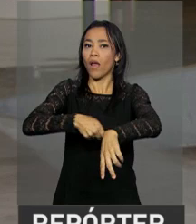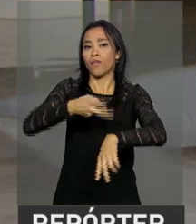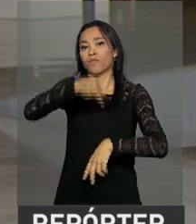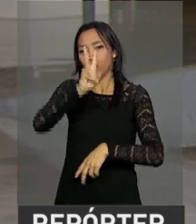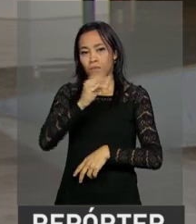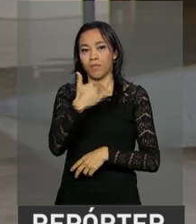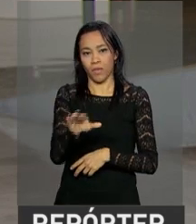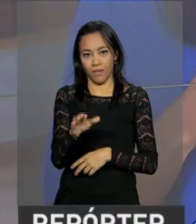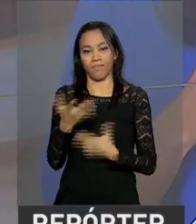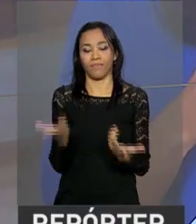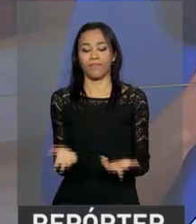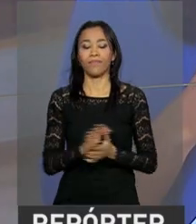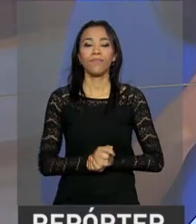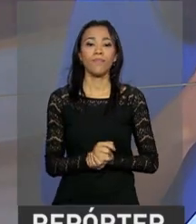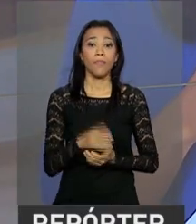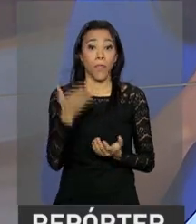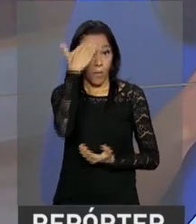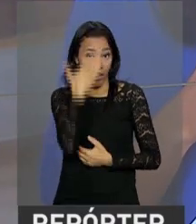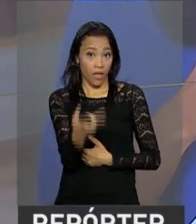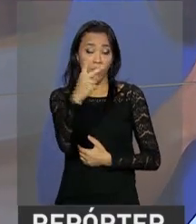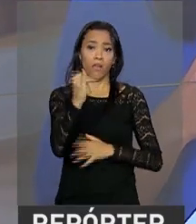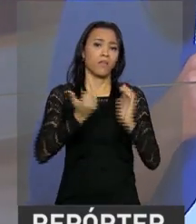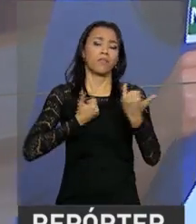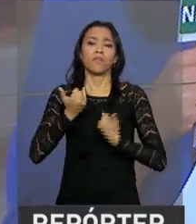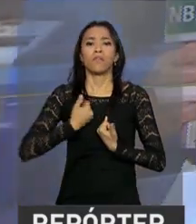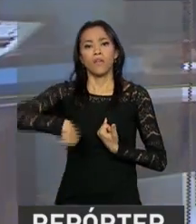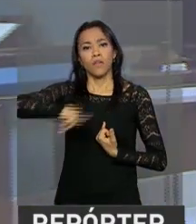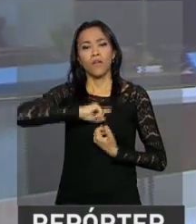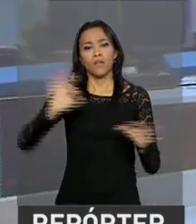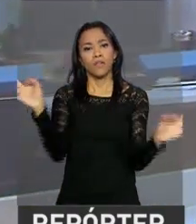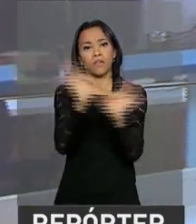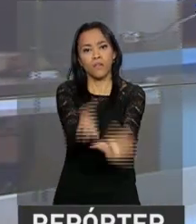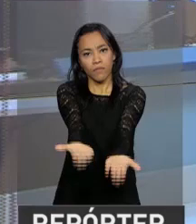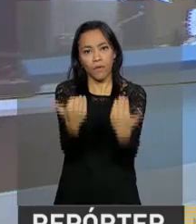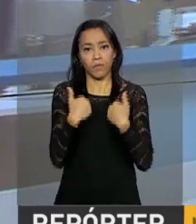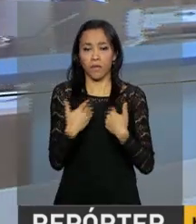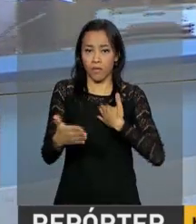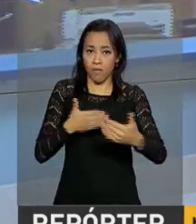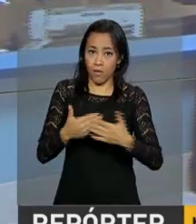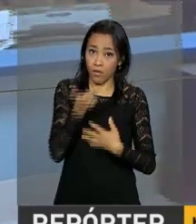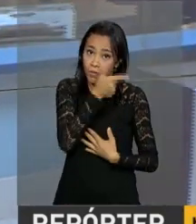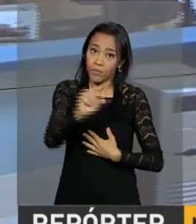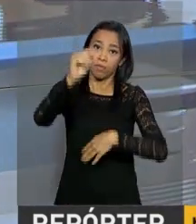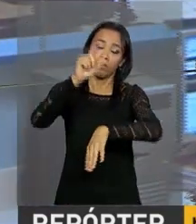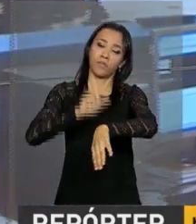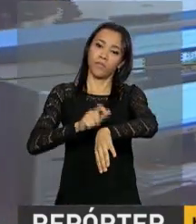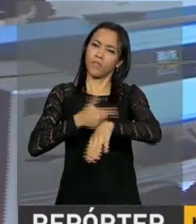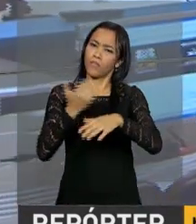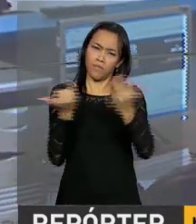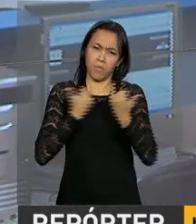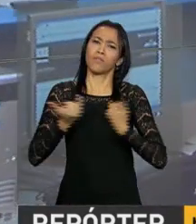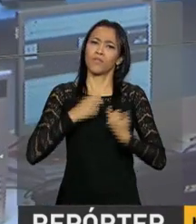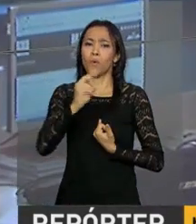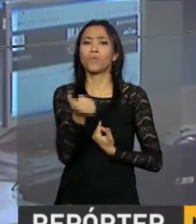14h30. Renata. Obrigada, Paola, pelas suas informações. E nós ficamos por aqui. Podemos voltar a qualquer momento com outras informações